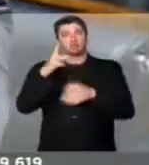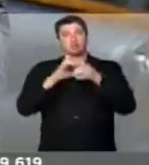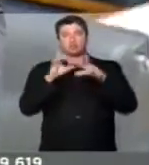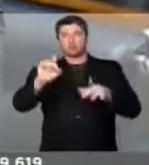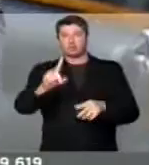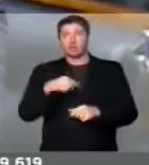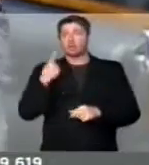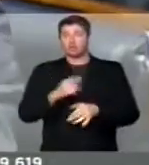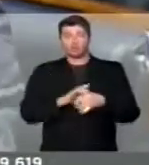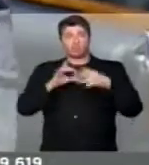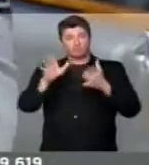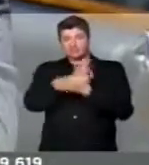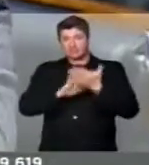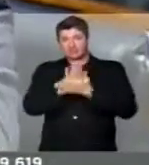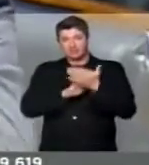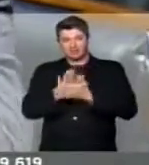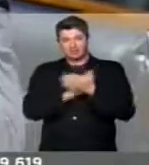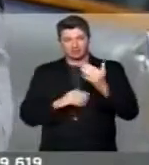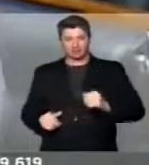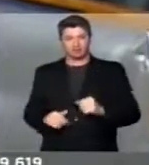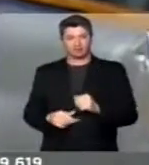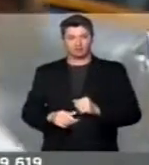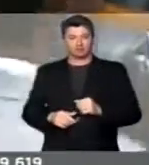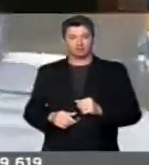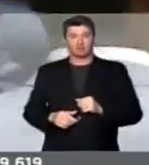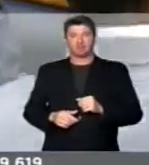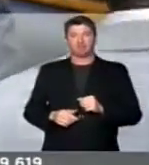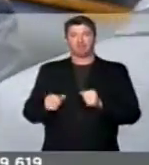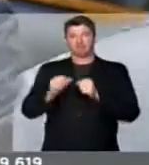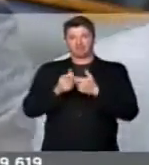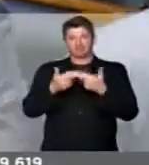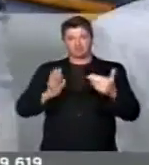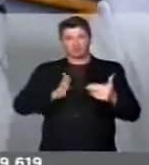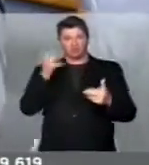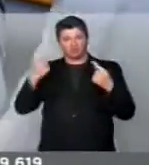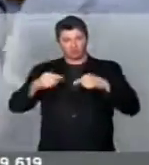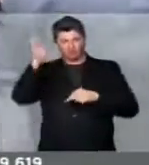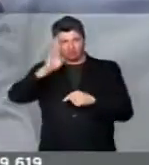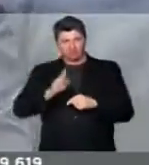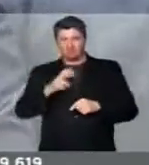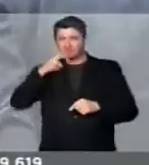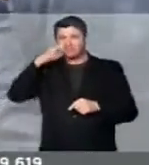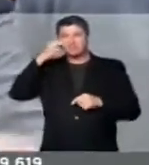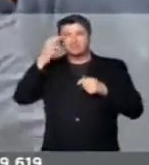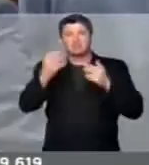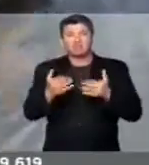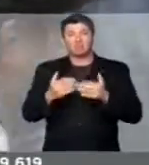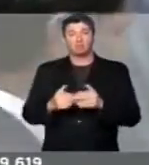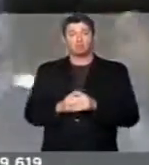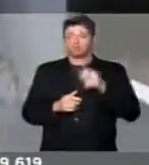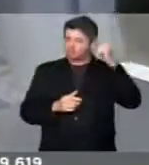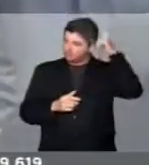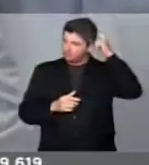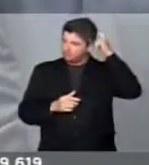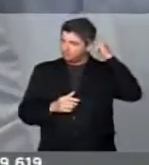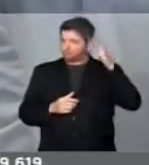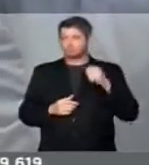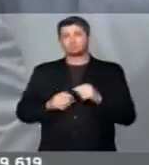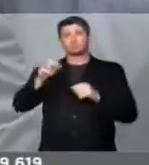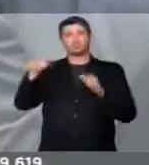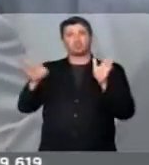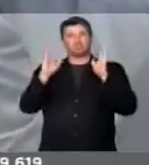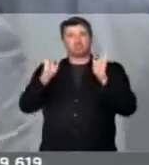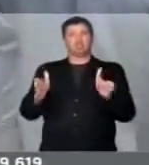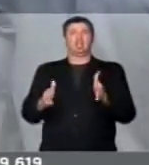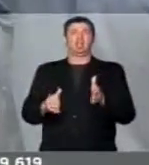deixamos e não vamos deixar a prestar esse desserviço ao país, essa vergonha. Já não basta trazer o